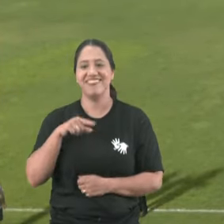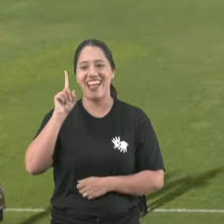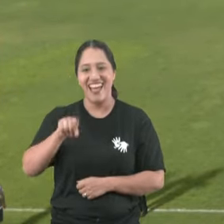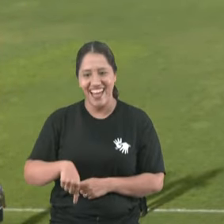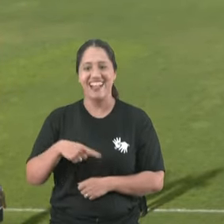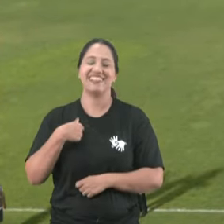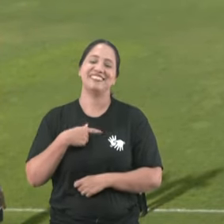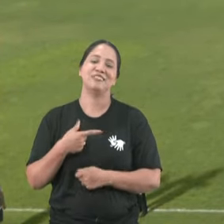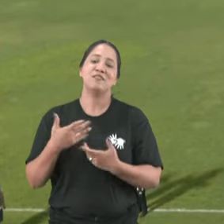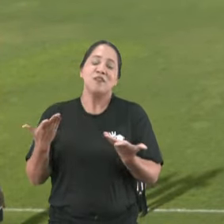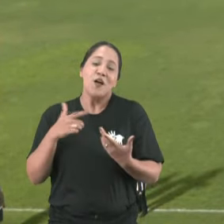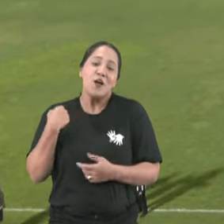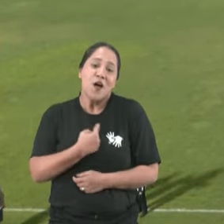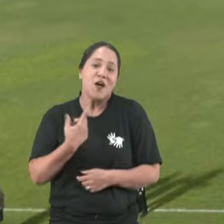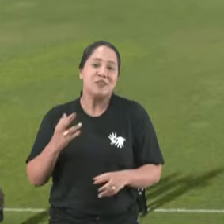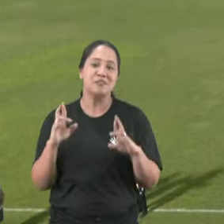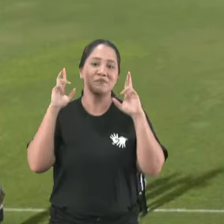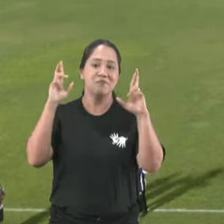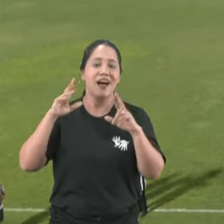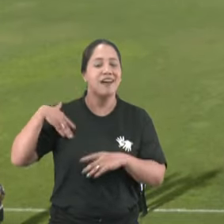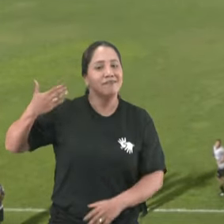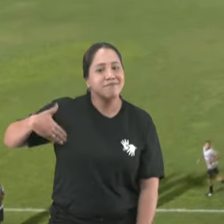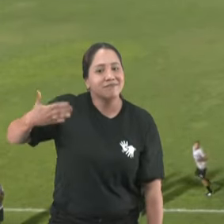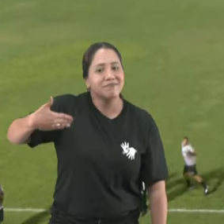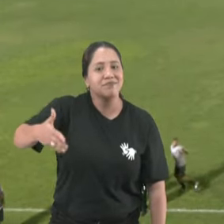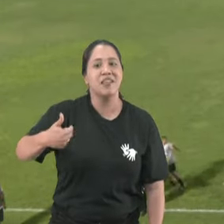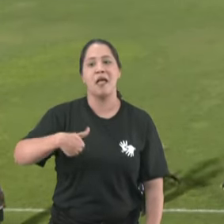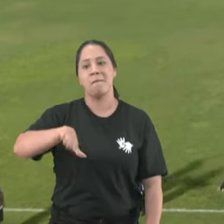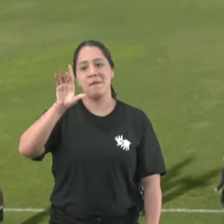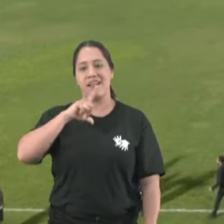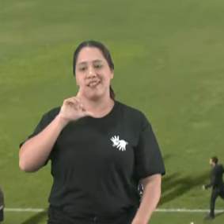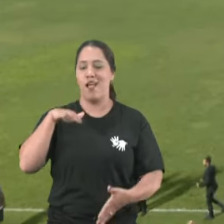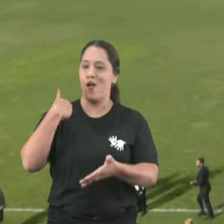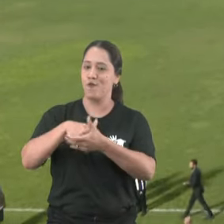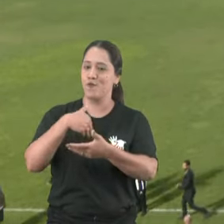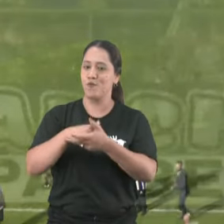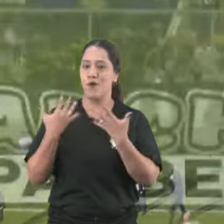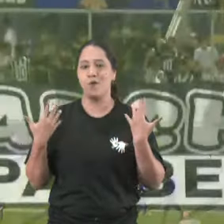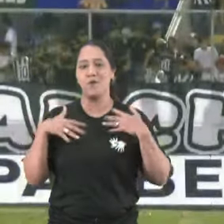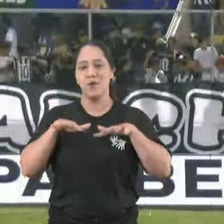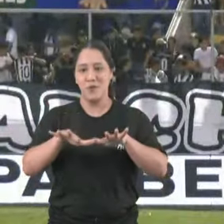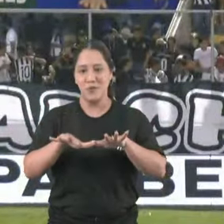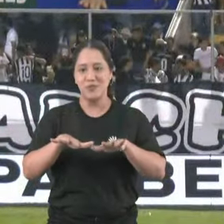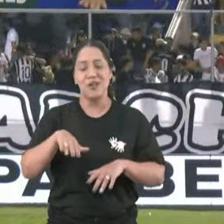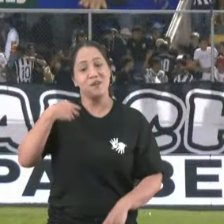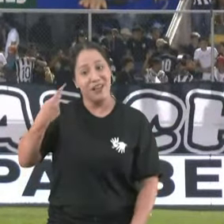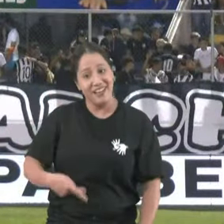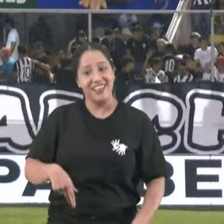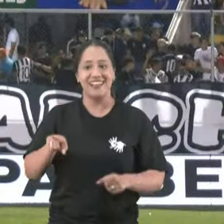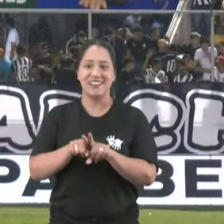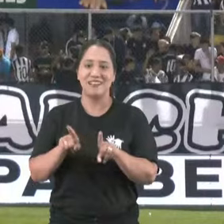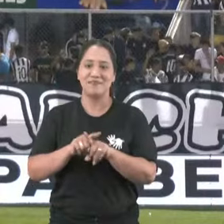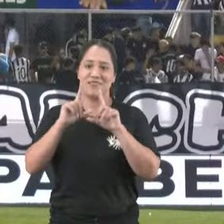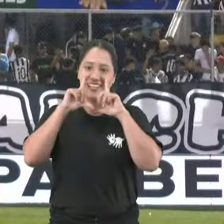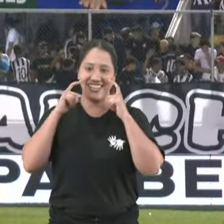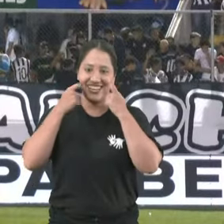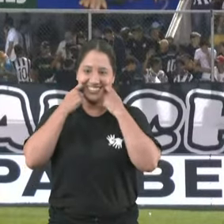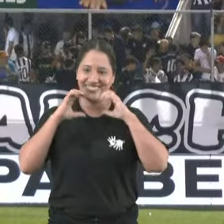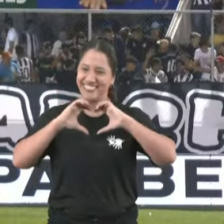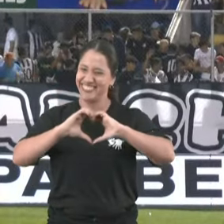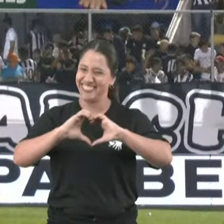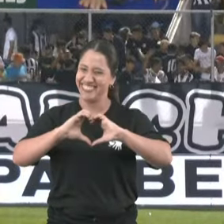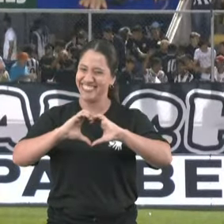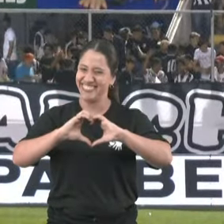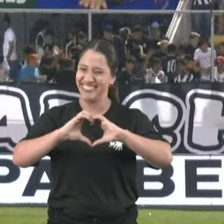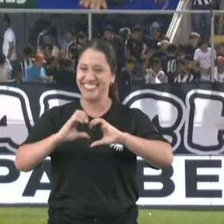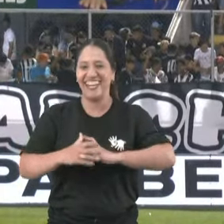ação. A gente espera que cada vez mais tenhamos um futebol inclusivo também aqui no nosso estado. A gente